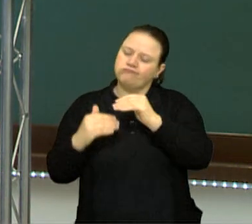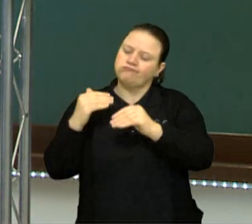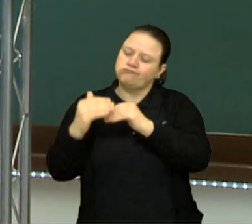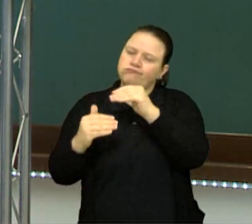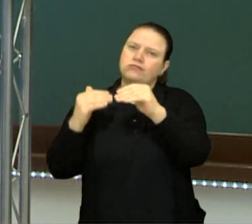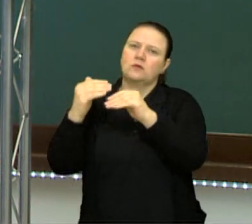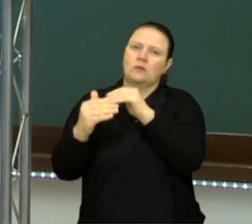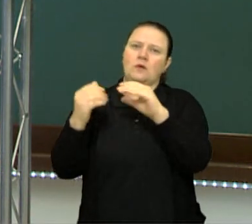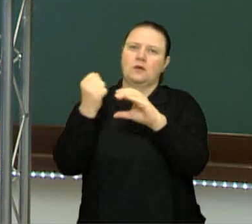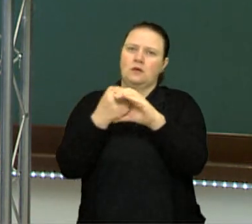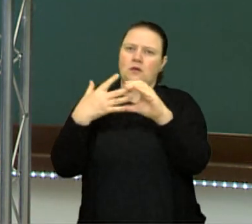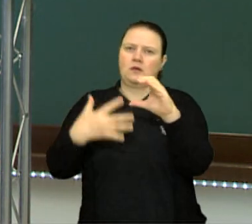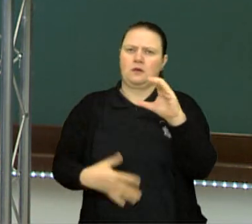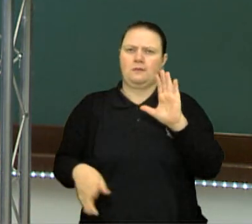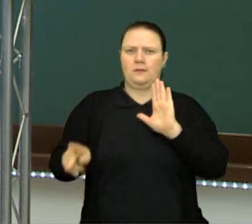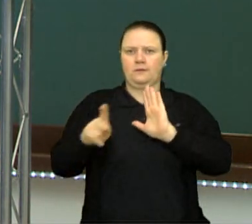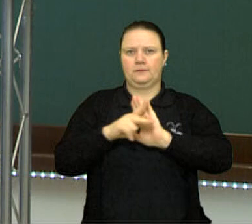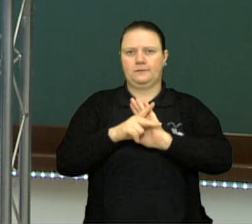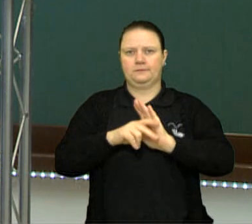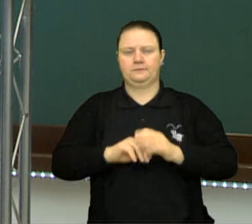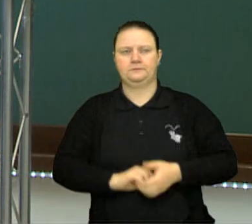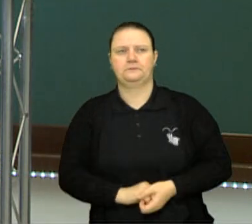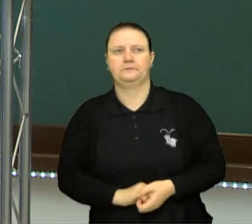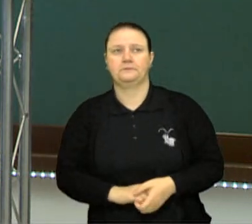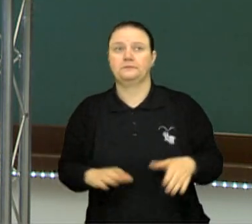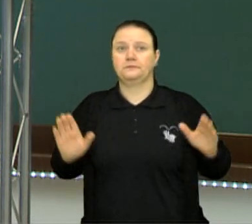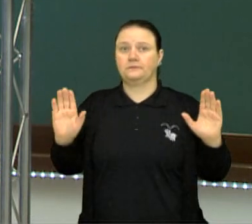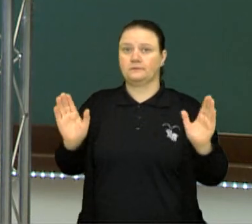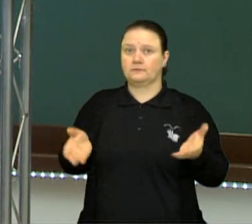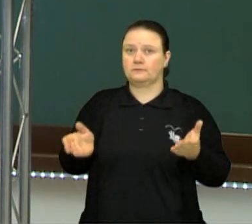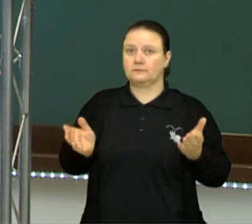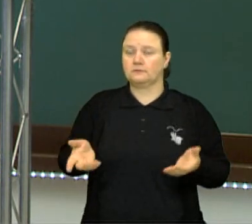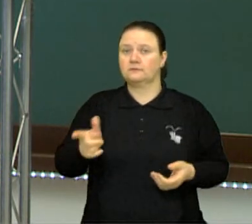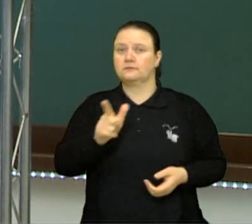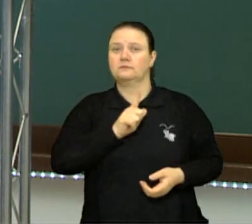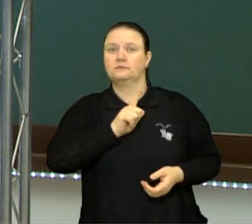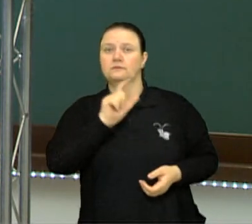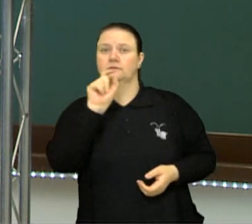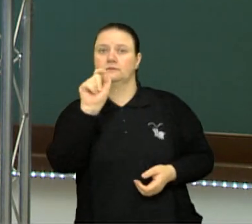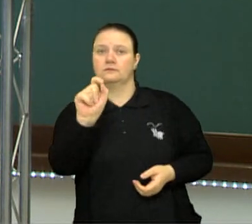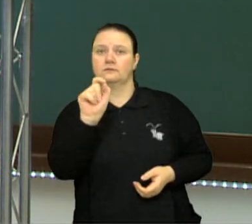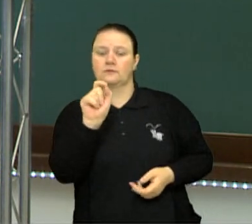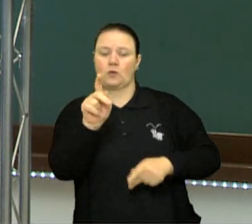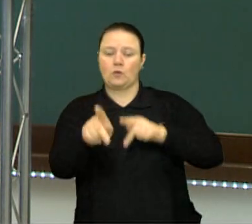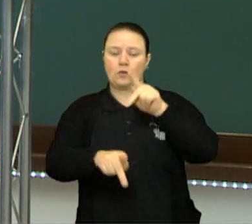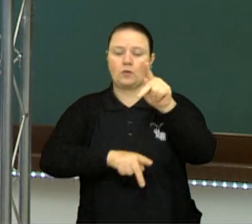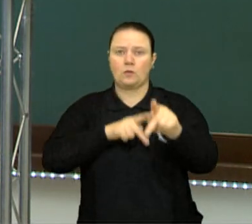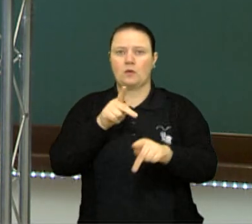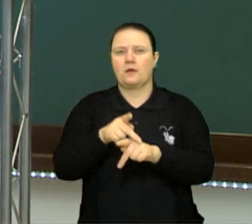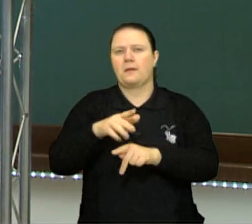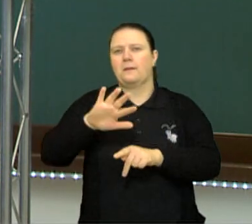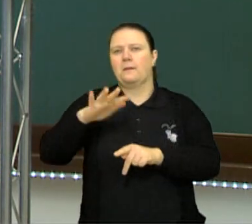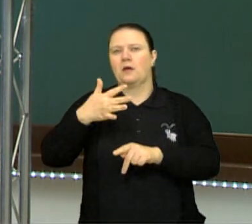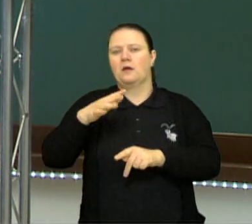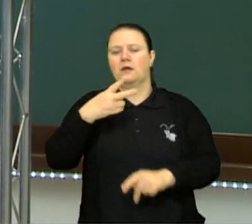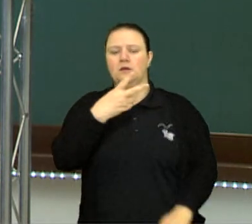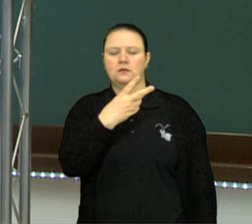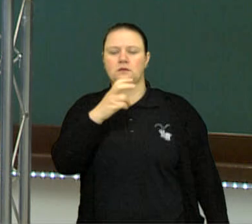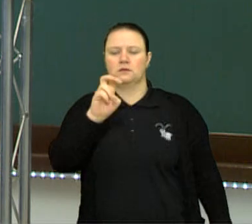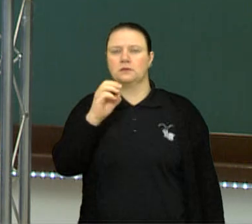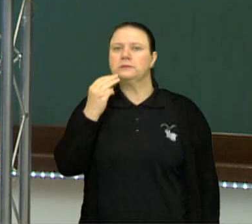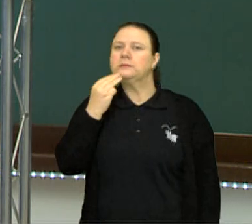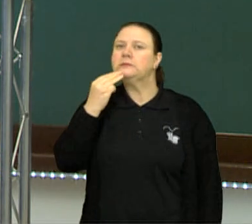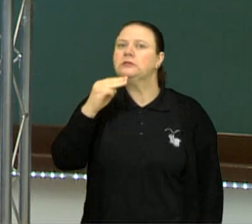características particulares. Hoje, o que nós temos? Nós temos uma população que chega a mais ou menos 25